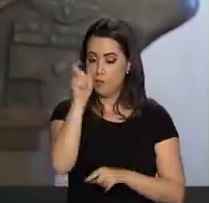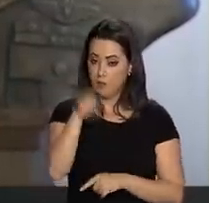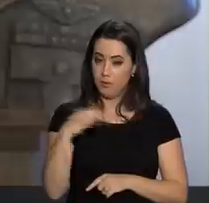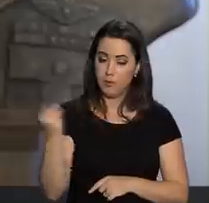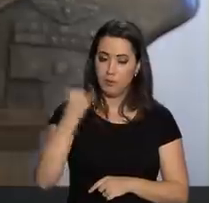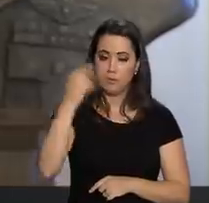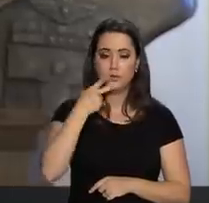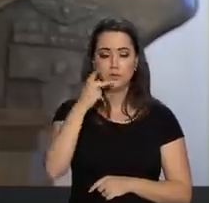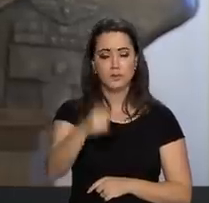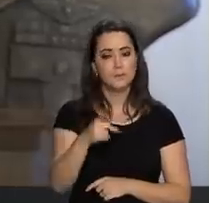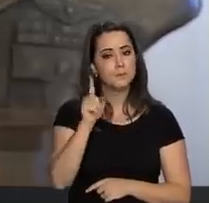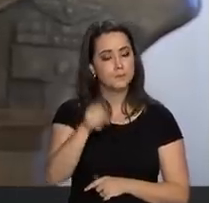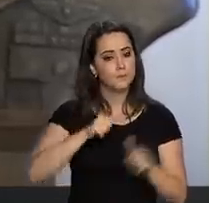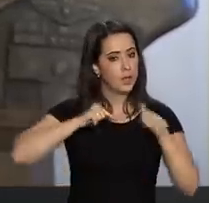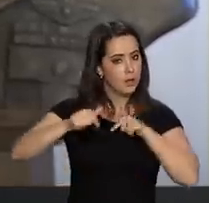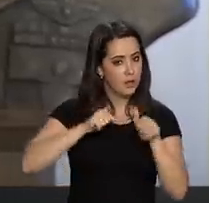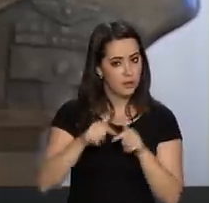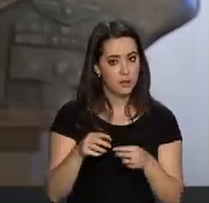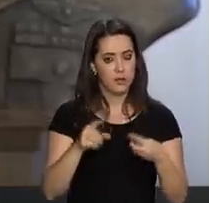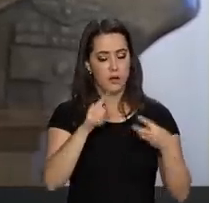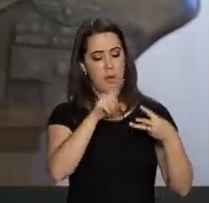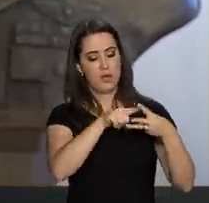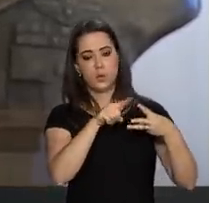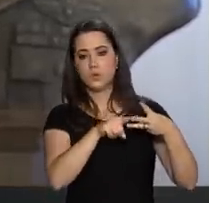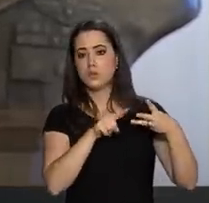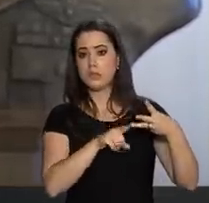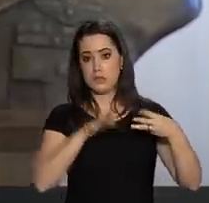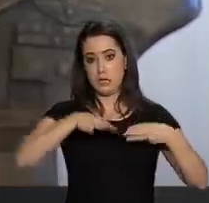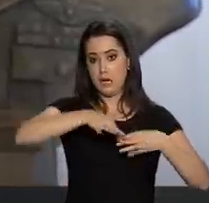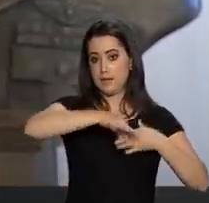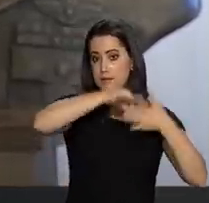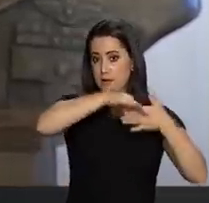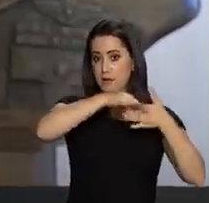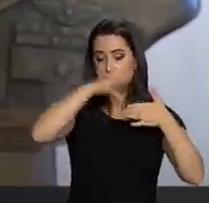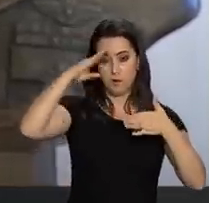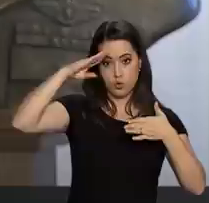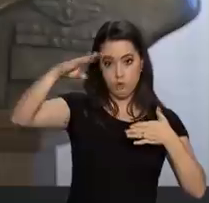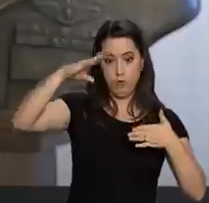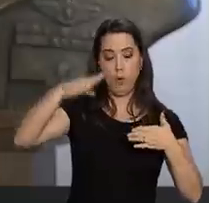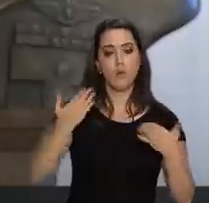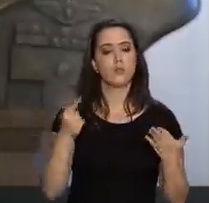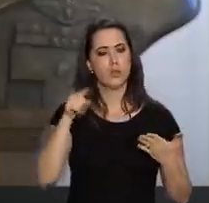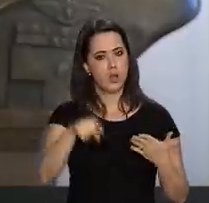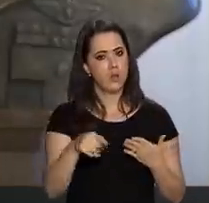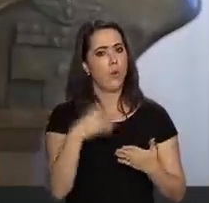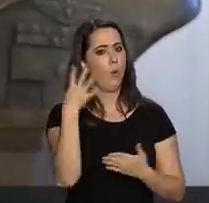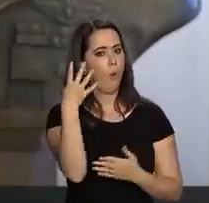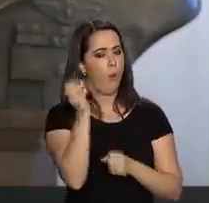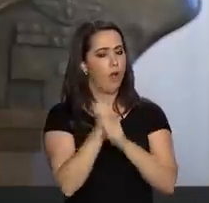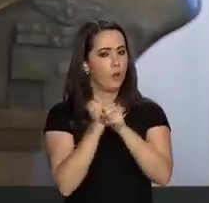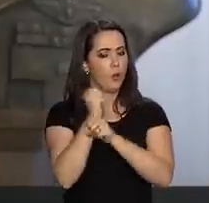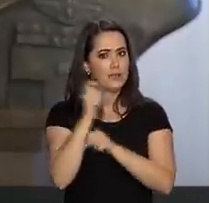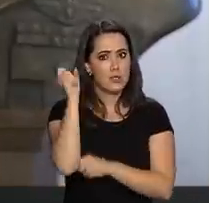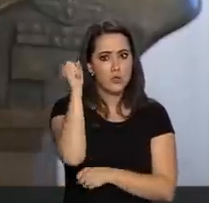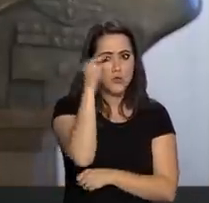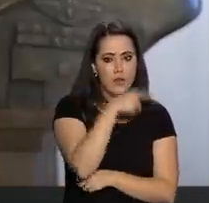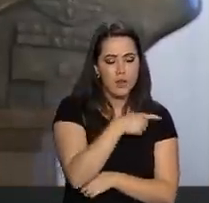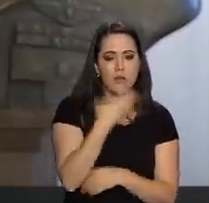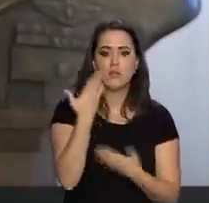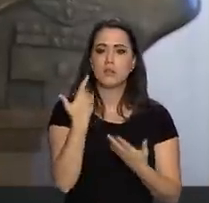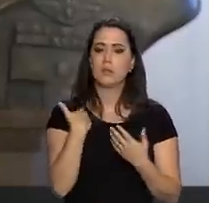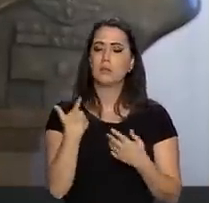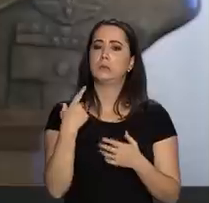imperioso destacar o trabalho dos três atuais comandantes de força, nesses últimos 4 anos difíceis